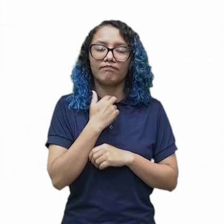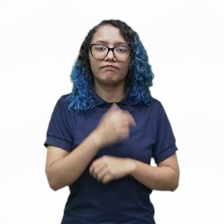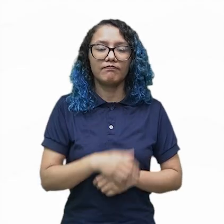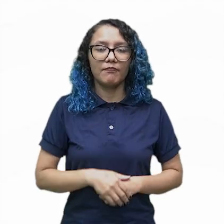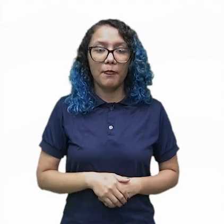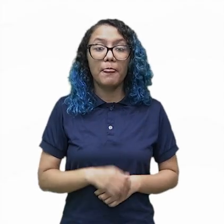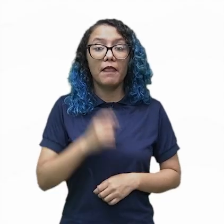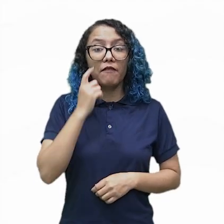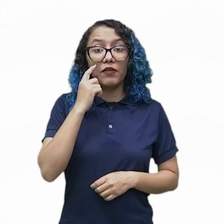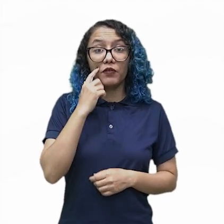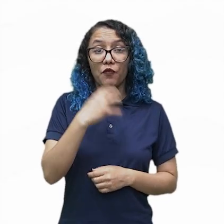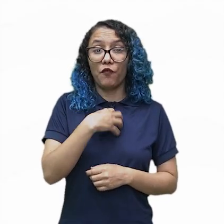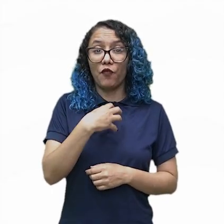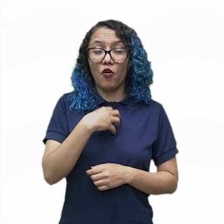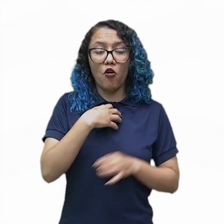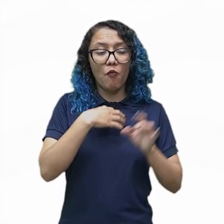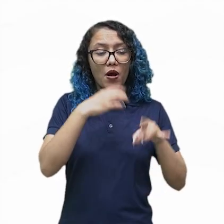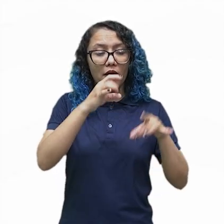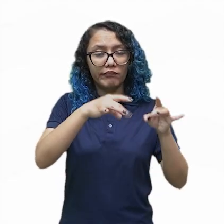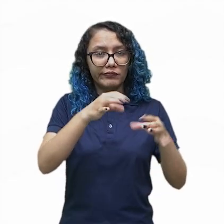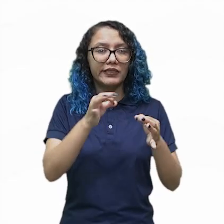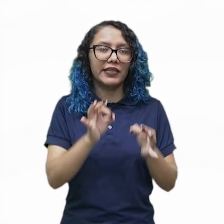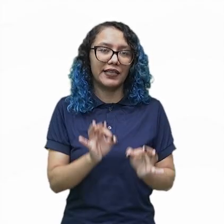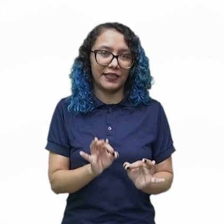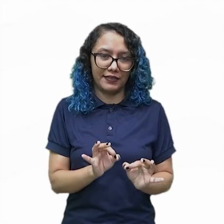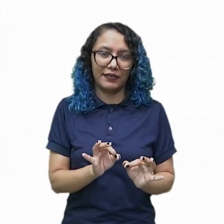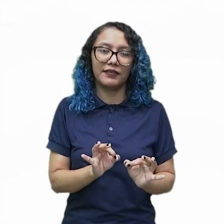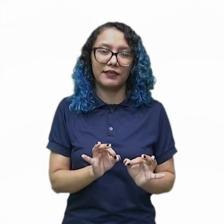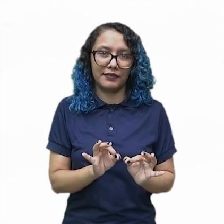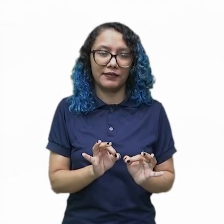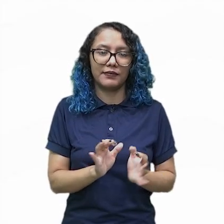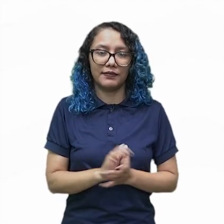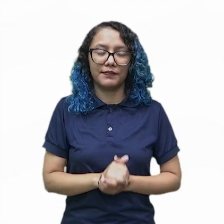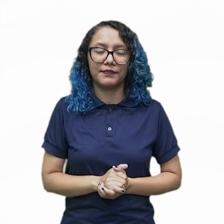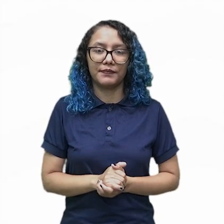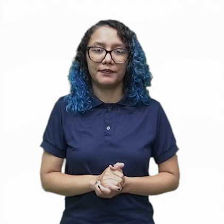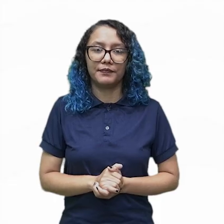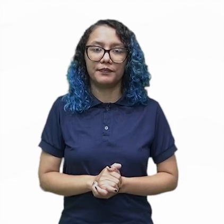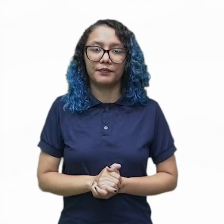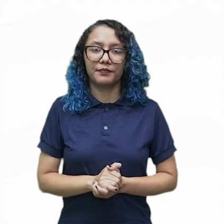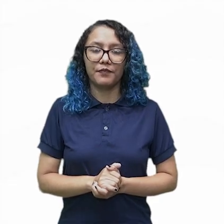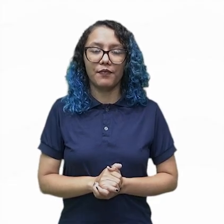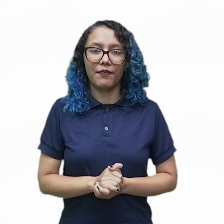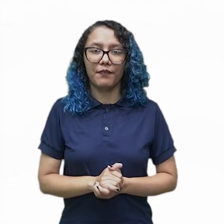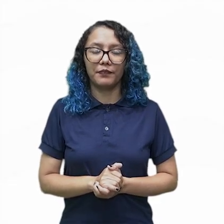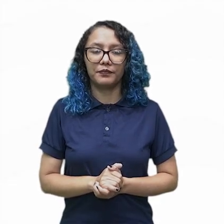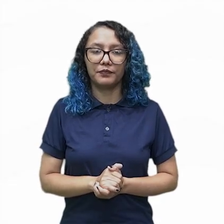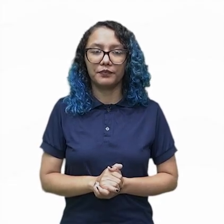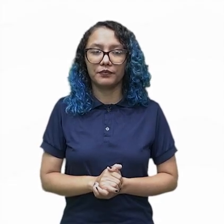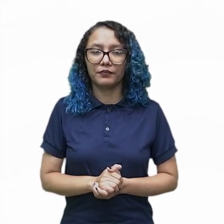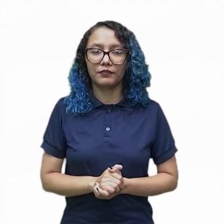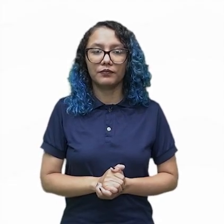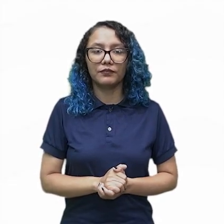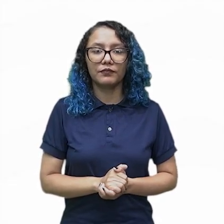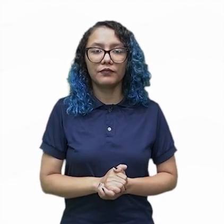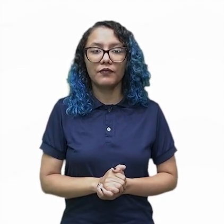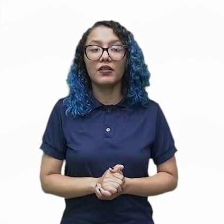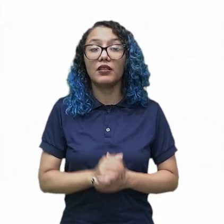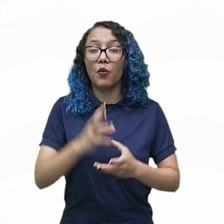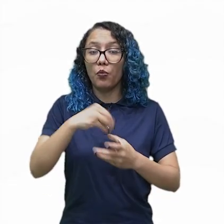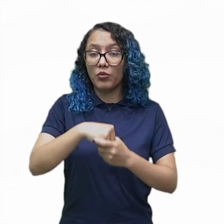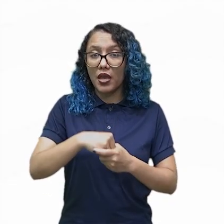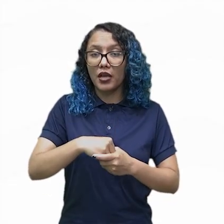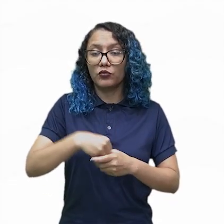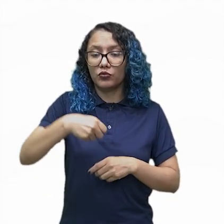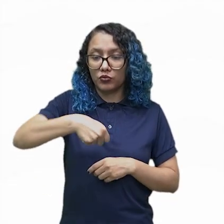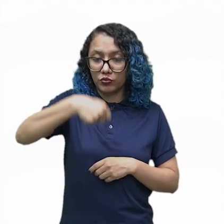vendo maneiras, né, de fazer esse descarte, maneiras adequadas para fazer esse descarte, né? Então, sacos